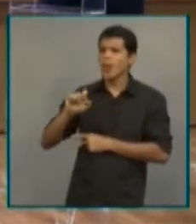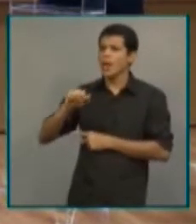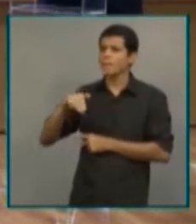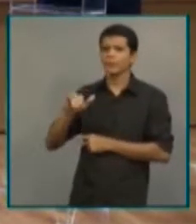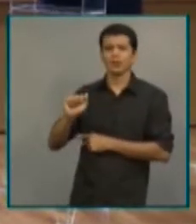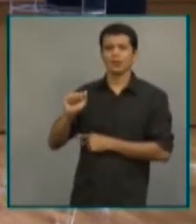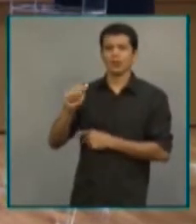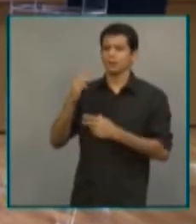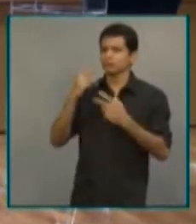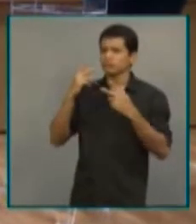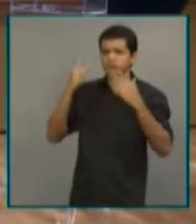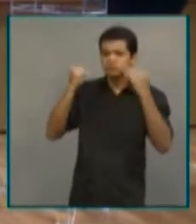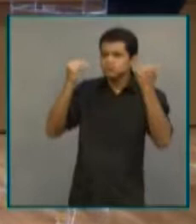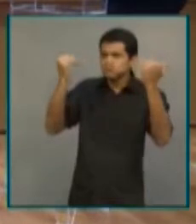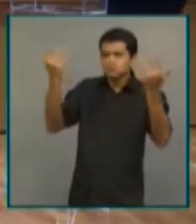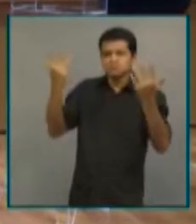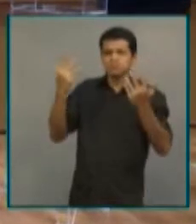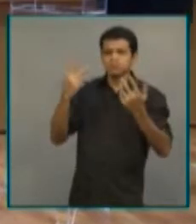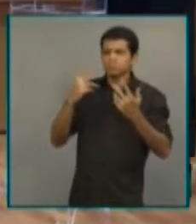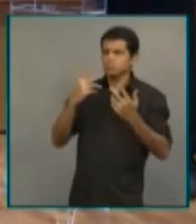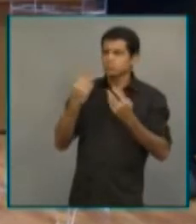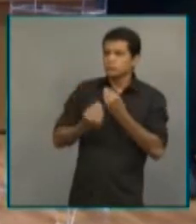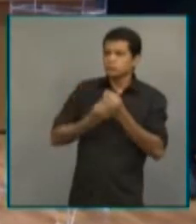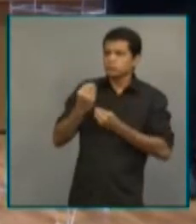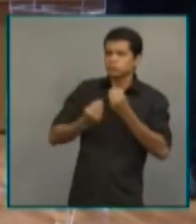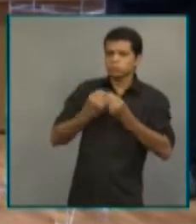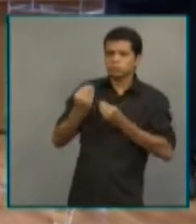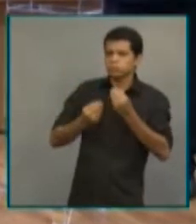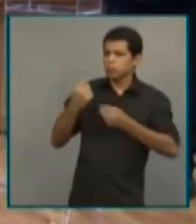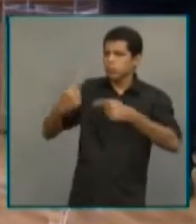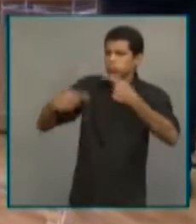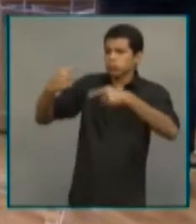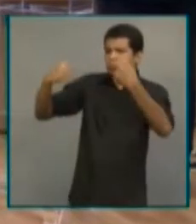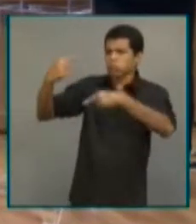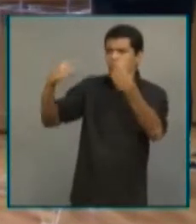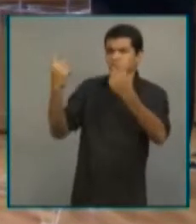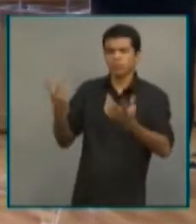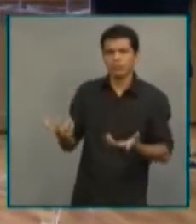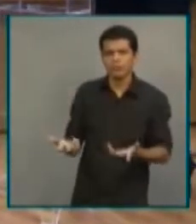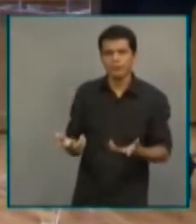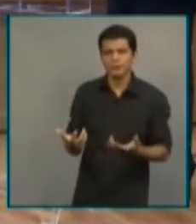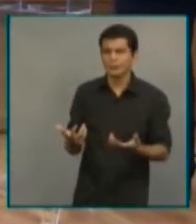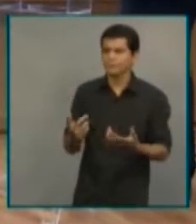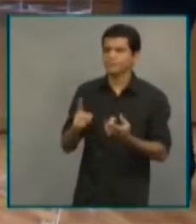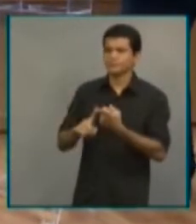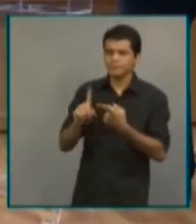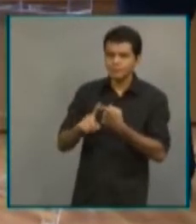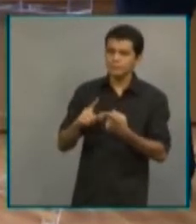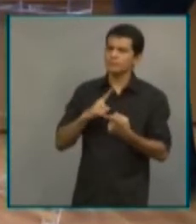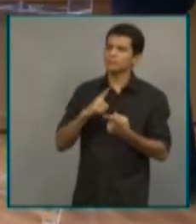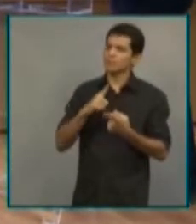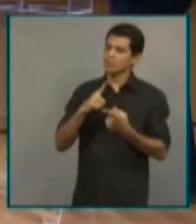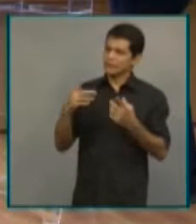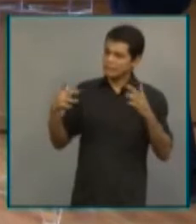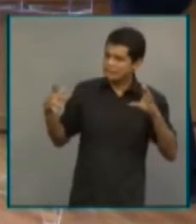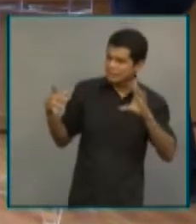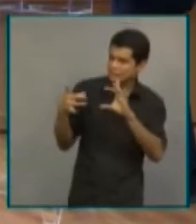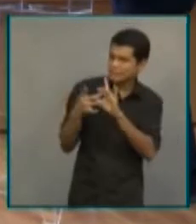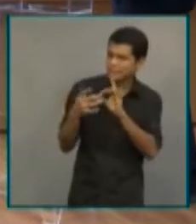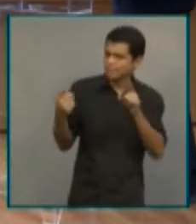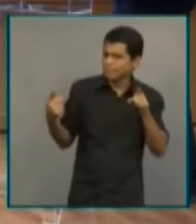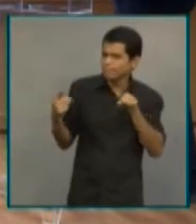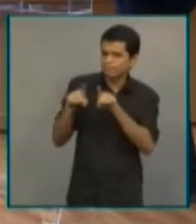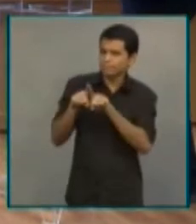coluna Radar, a denúncia de que políticos do poder ligado ao governo do Estado estão de olho na chapa